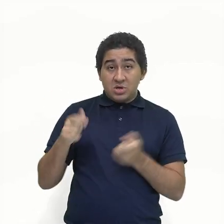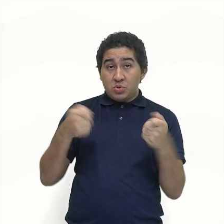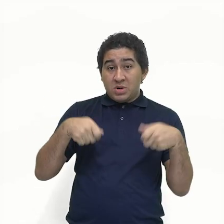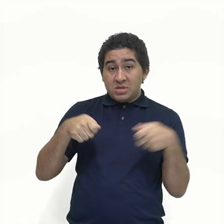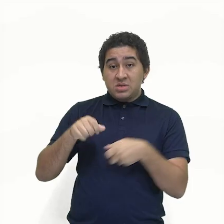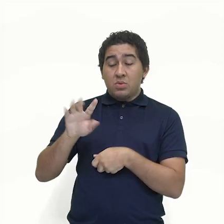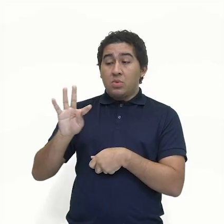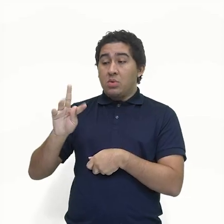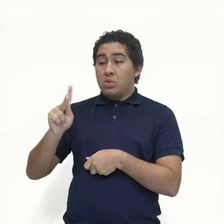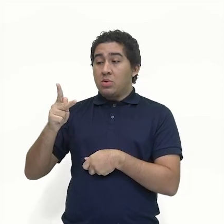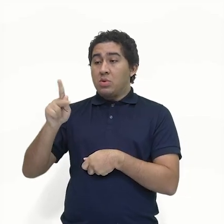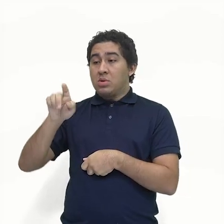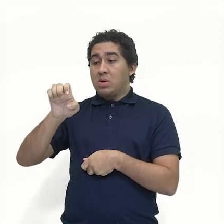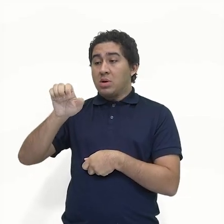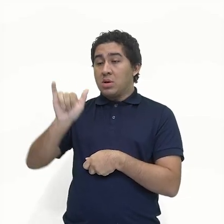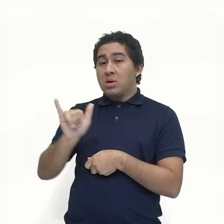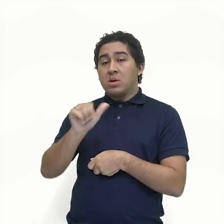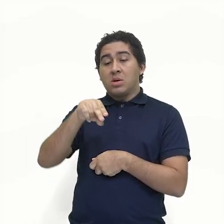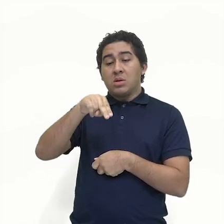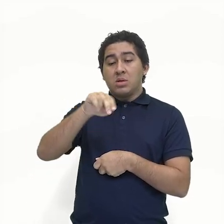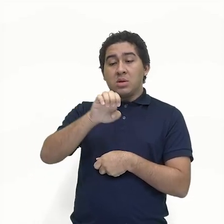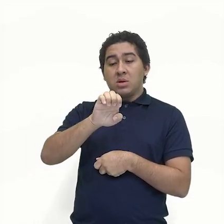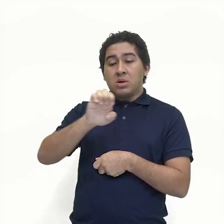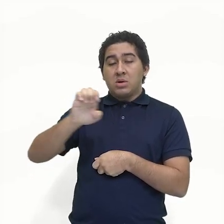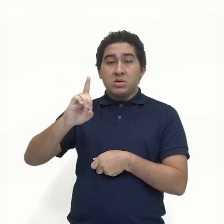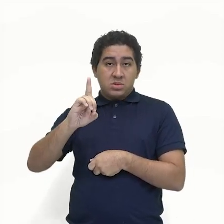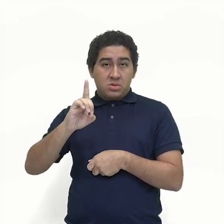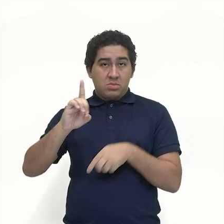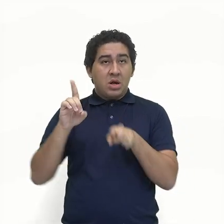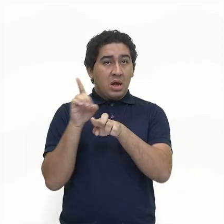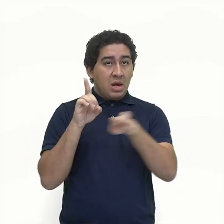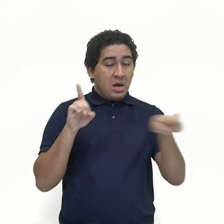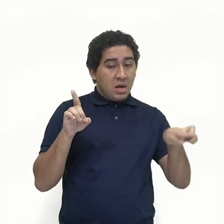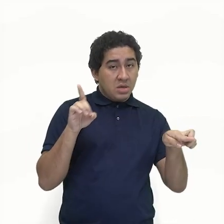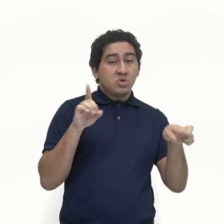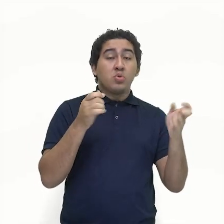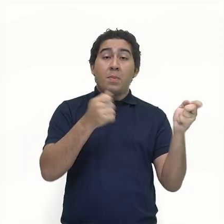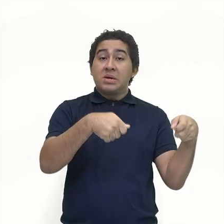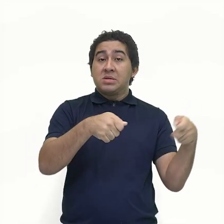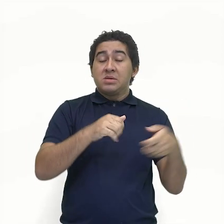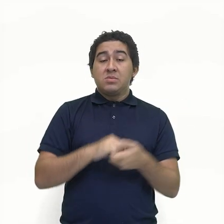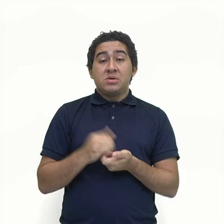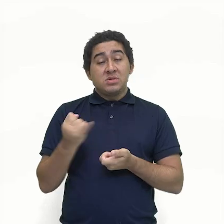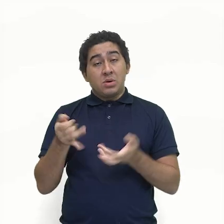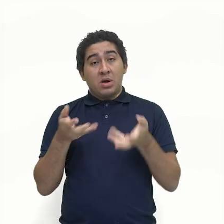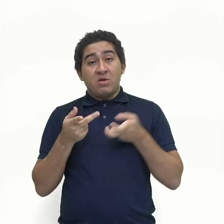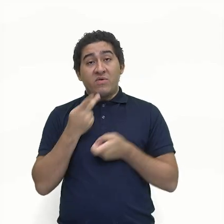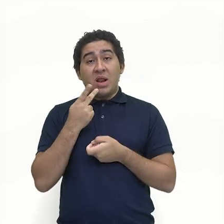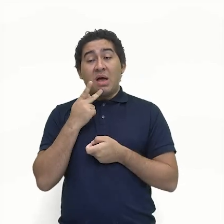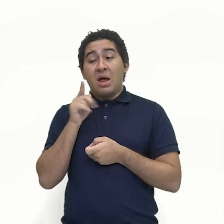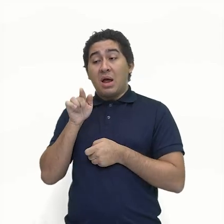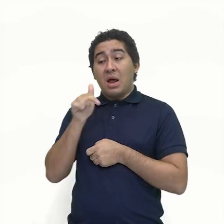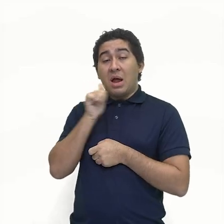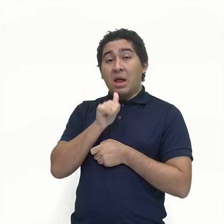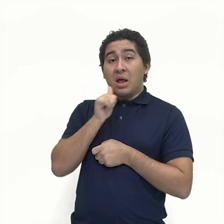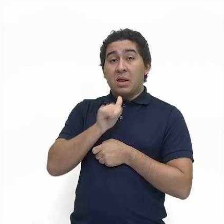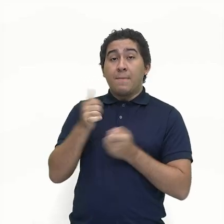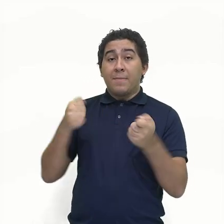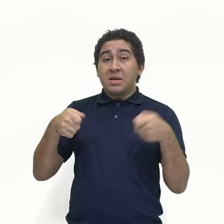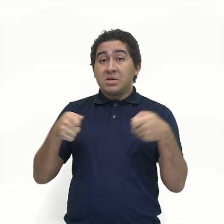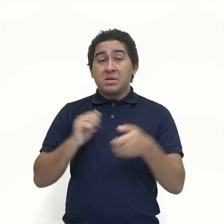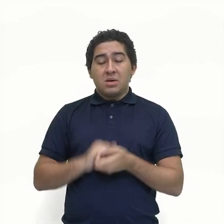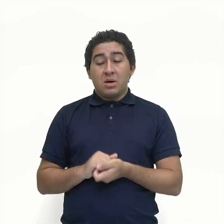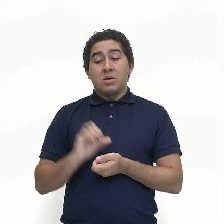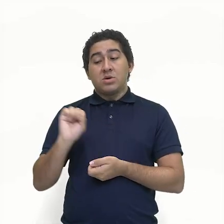they need, eles precisam. Se eu quiser falar ela precisa, vai ser